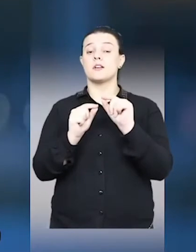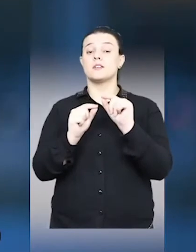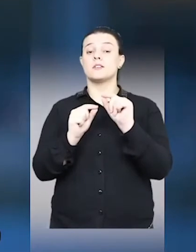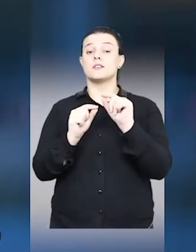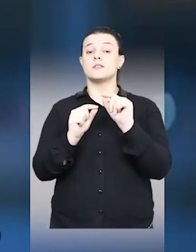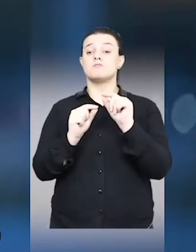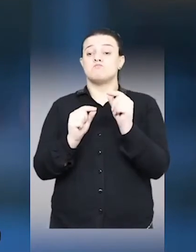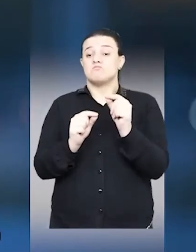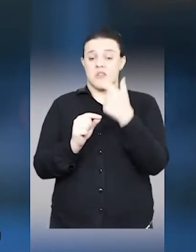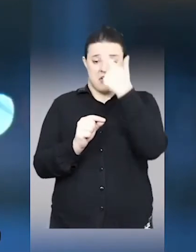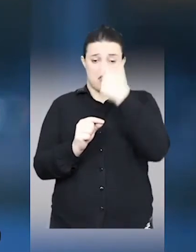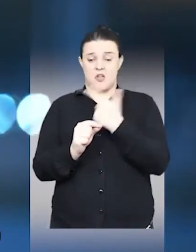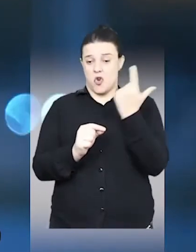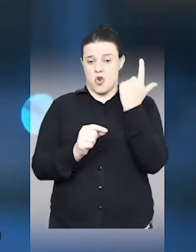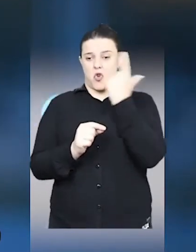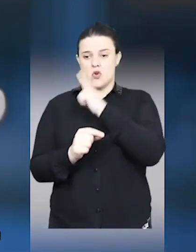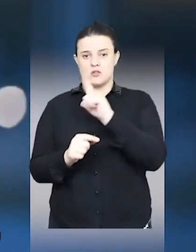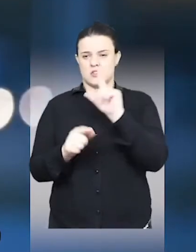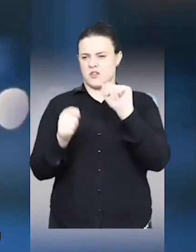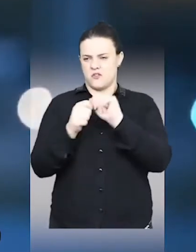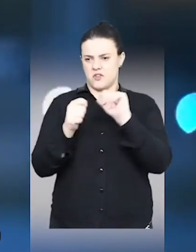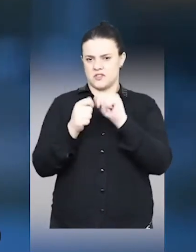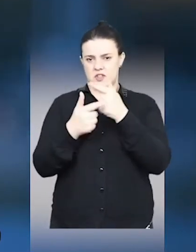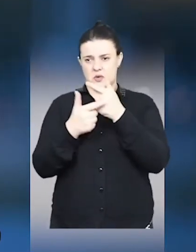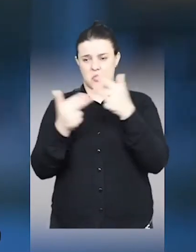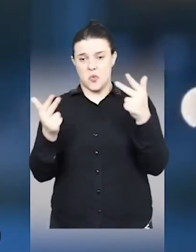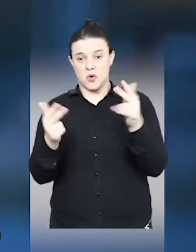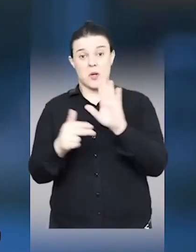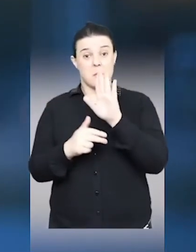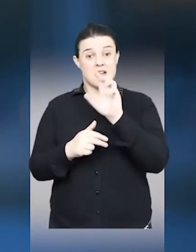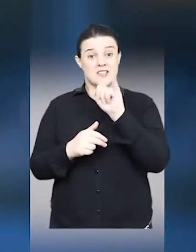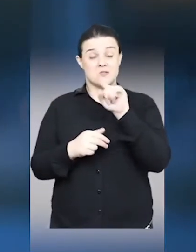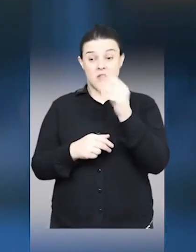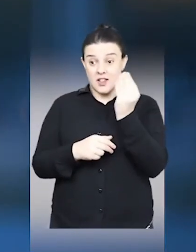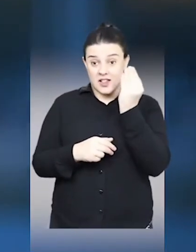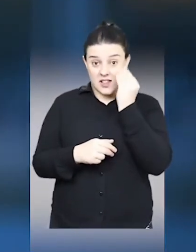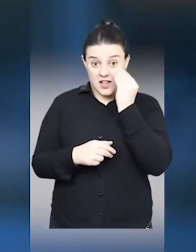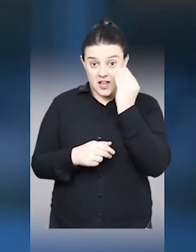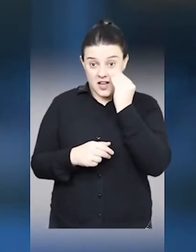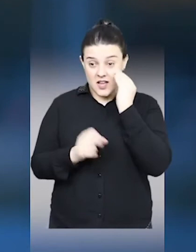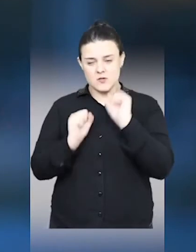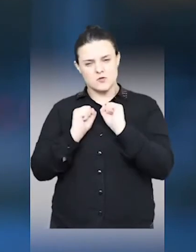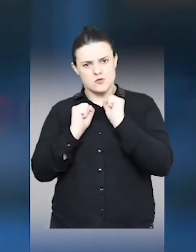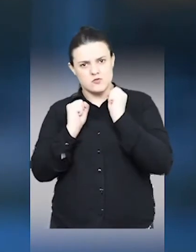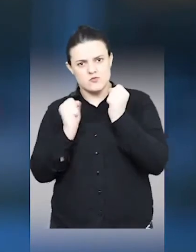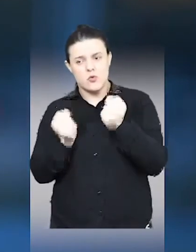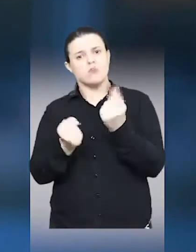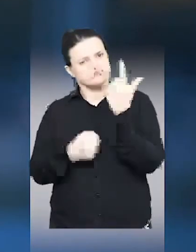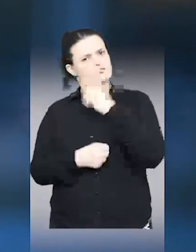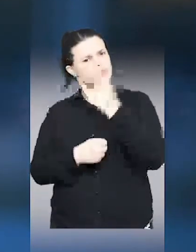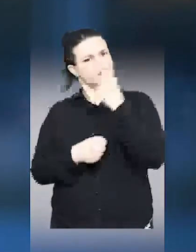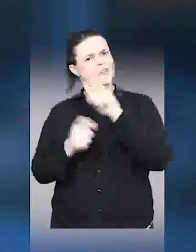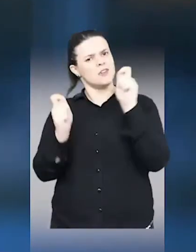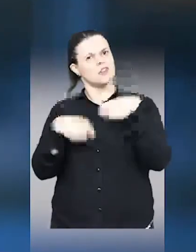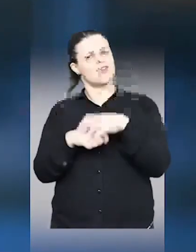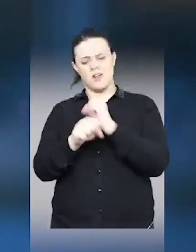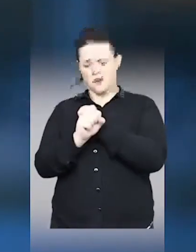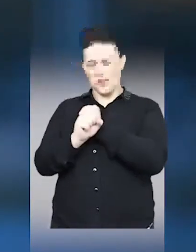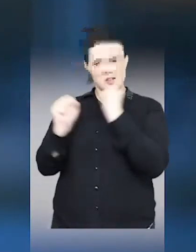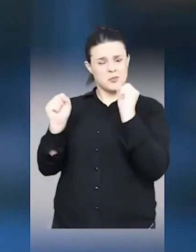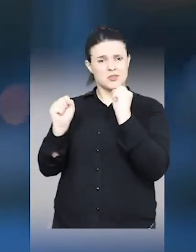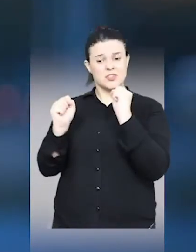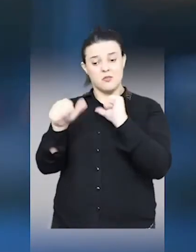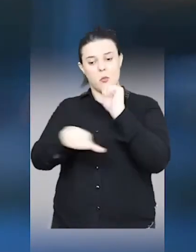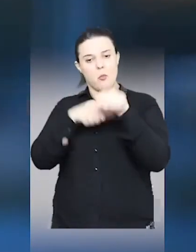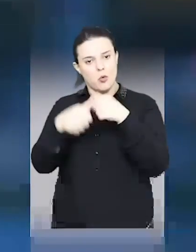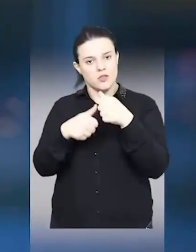você José Santos. não conseguir fazer alguma coisa, né? Mas se você tentar, você ir atrás, você consegue.